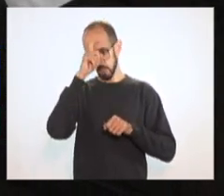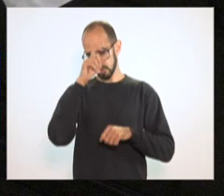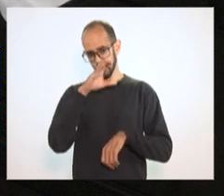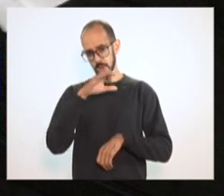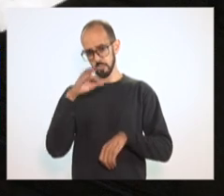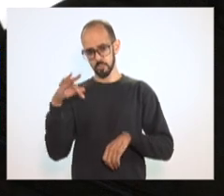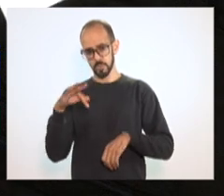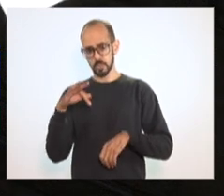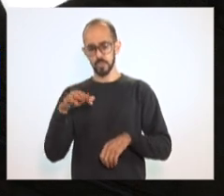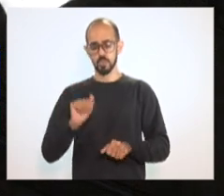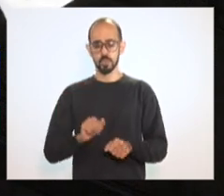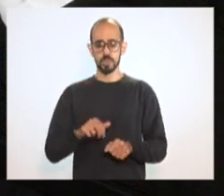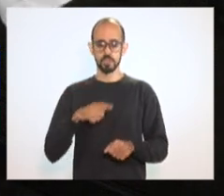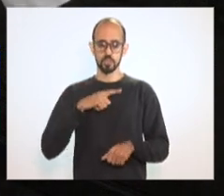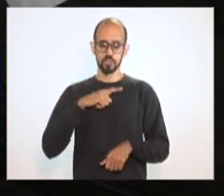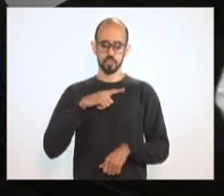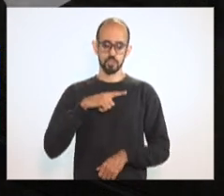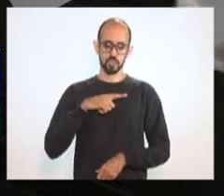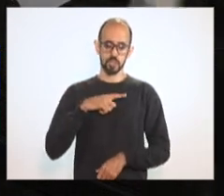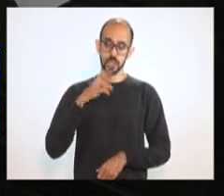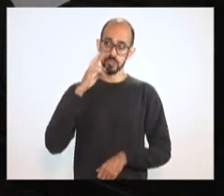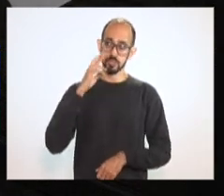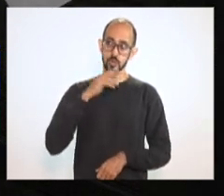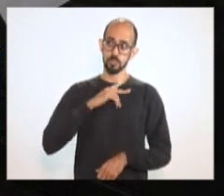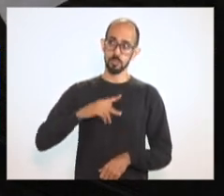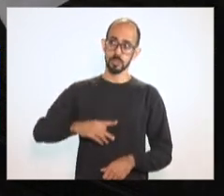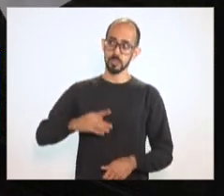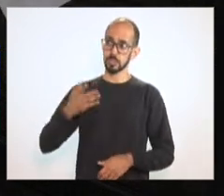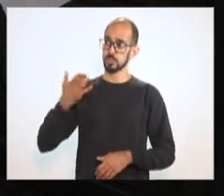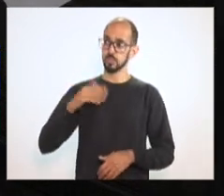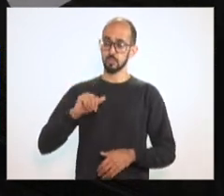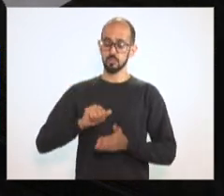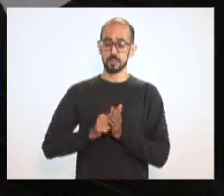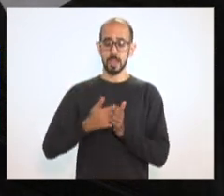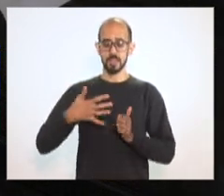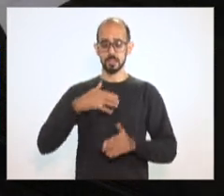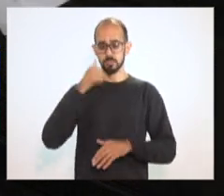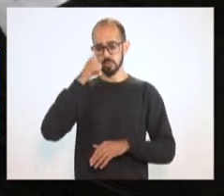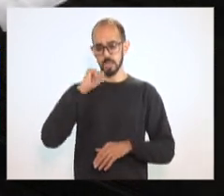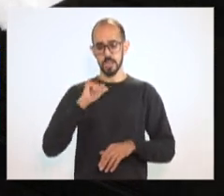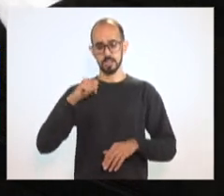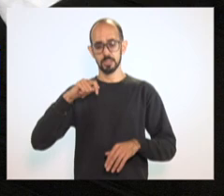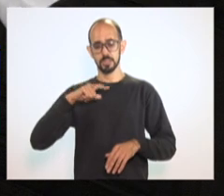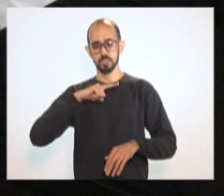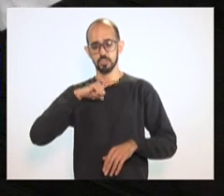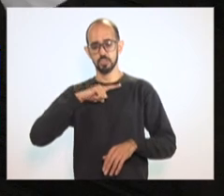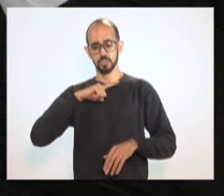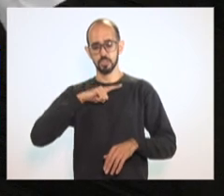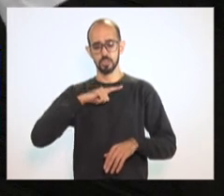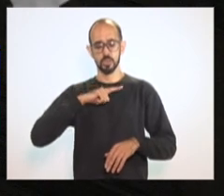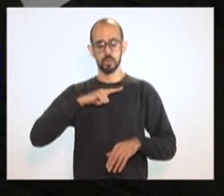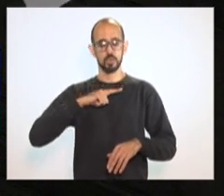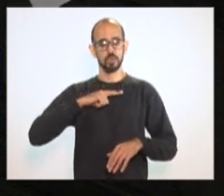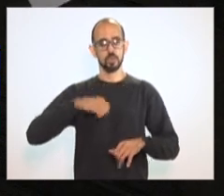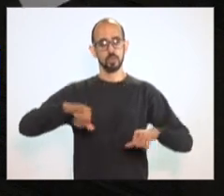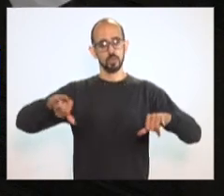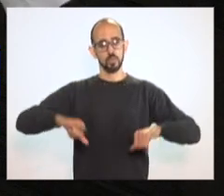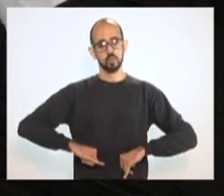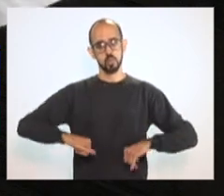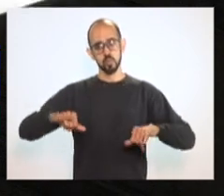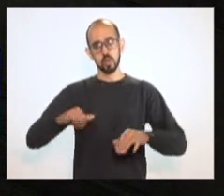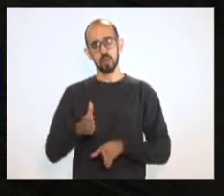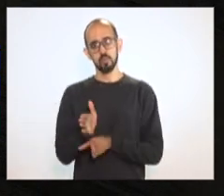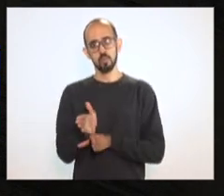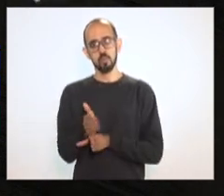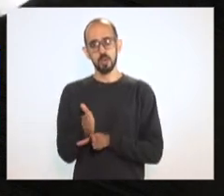tínhamos ali senhor presidente várias mulheres colocadas numa situação de vulnerabilidade de